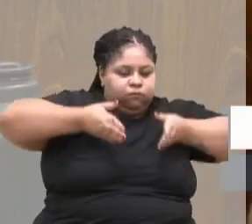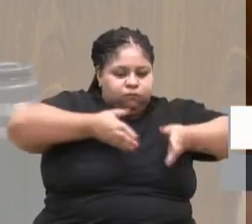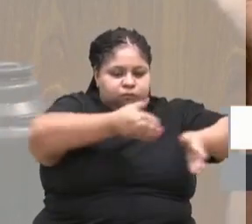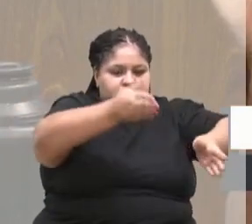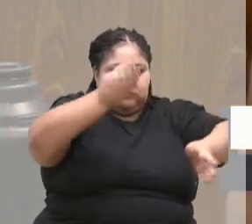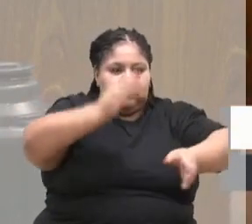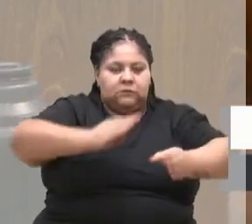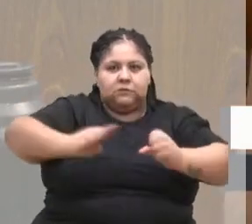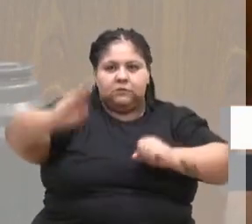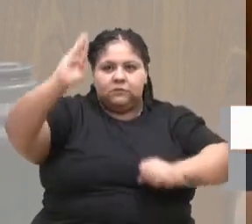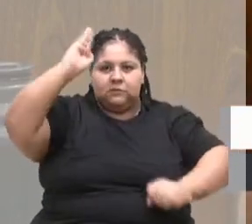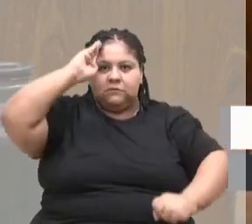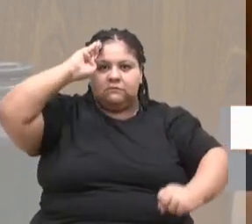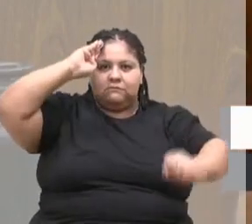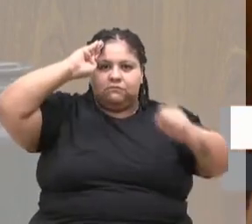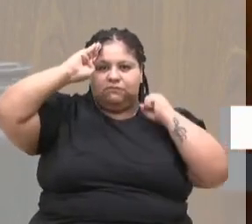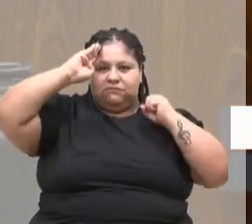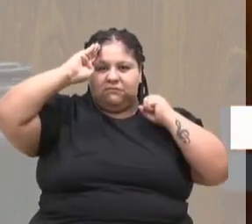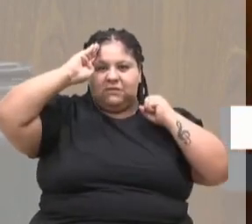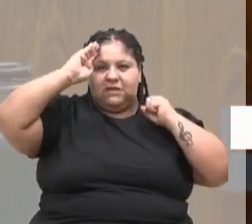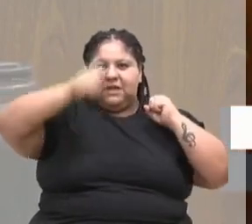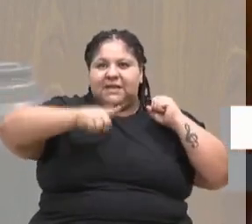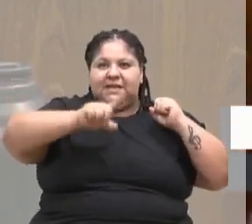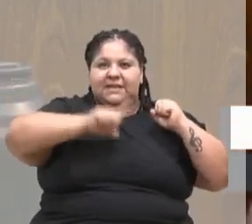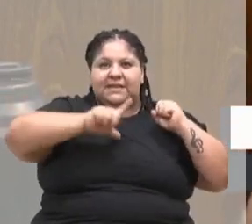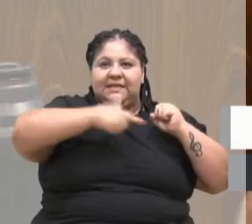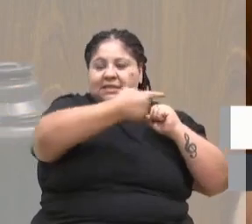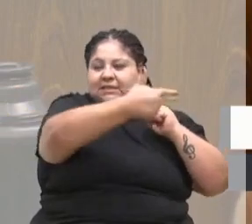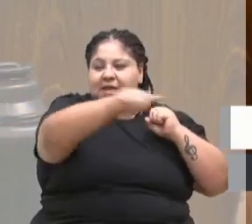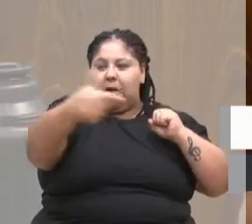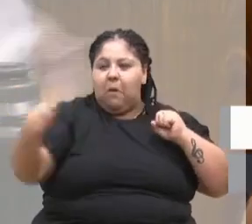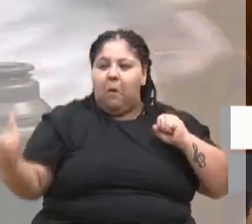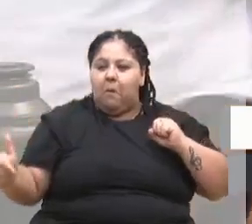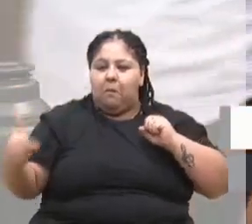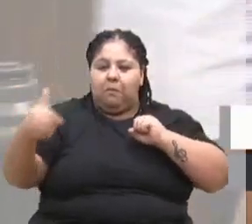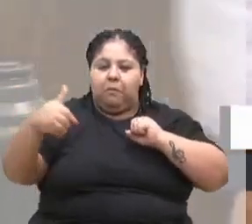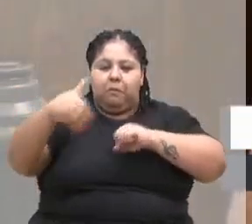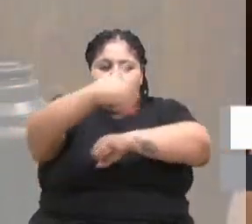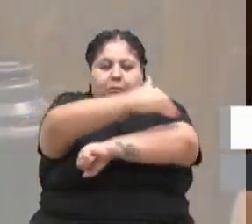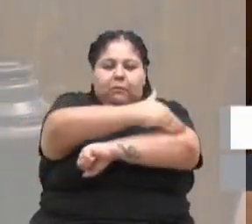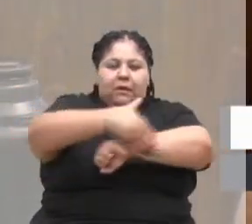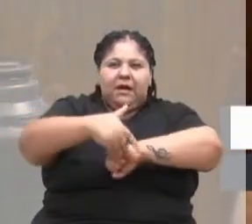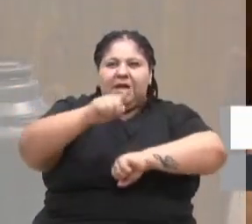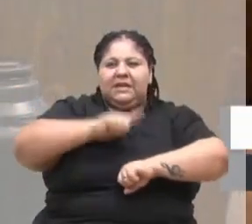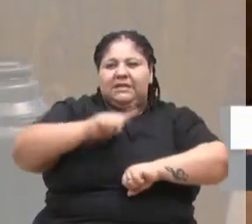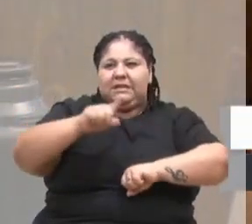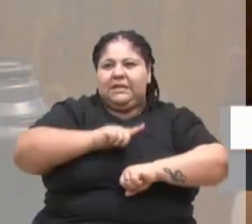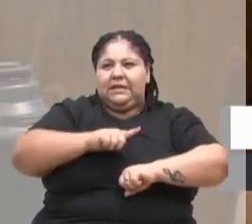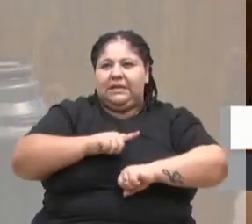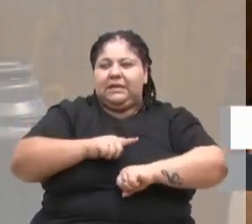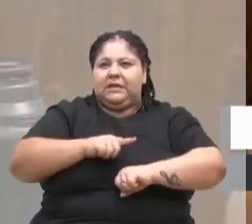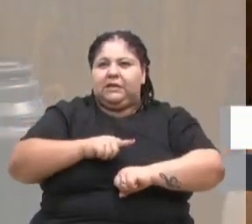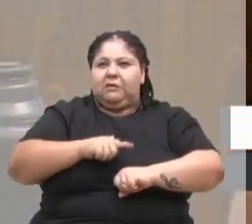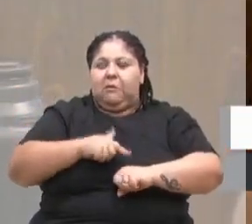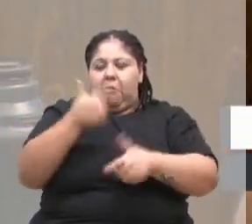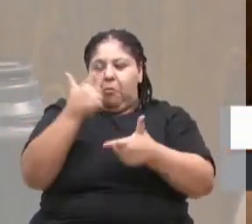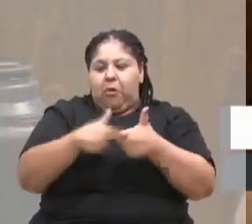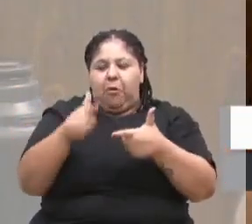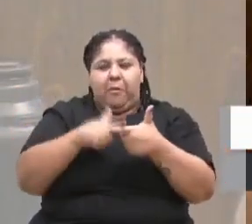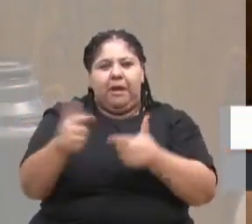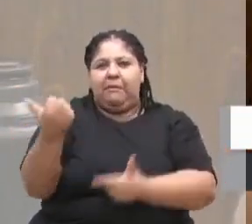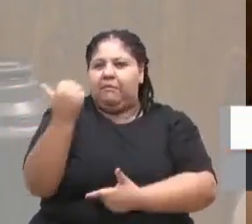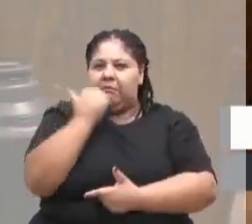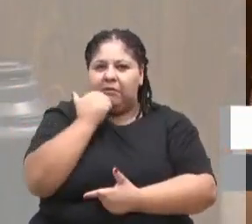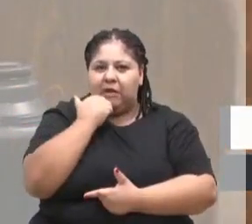as transversais, várias delas, um acesso lá de Santo Antão, problema de patrulhamento, de cascalhamento, que é algo normal